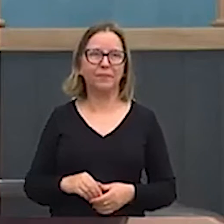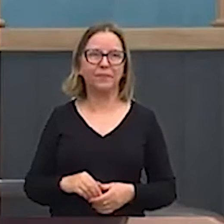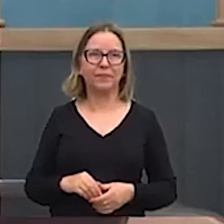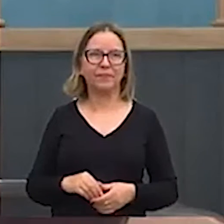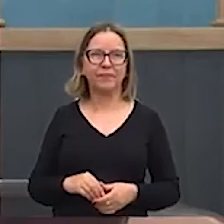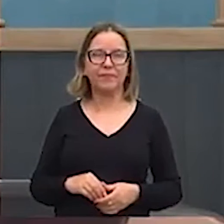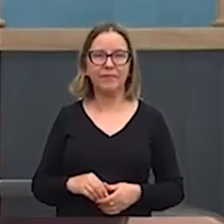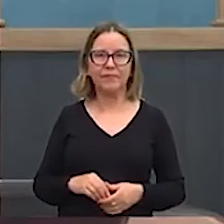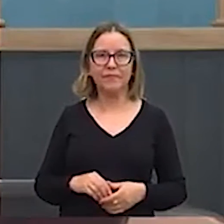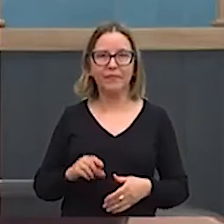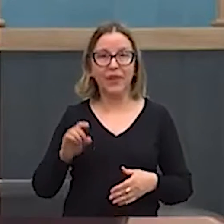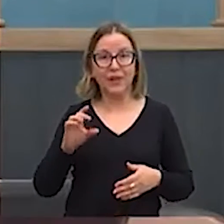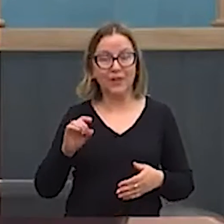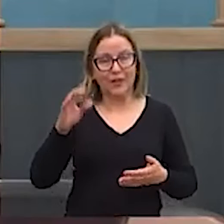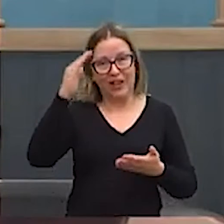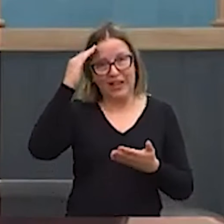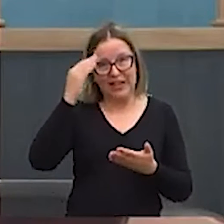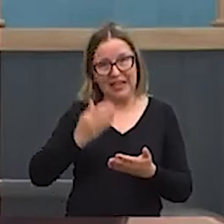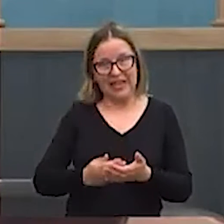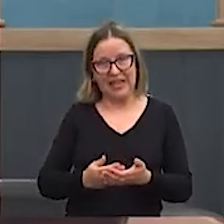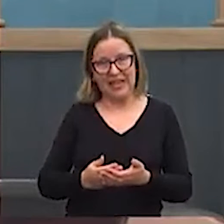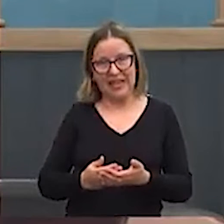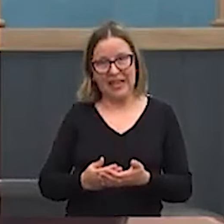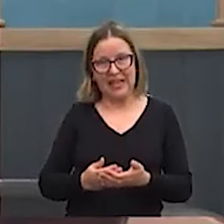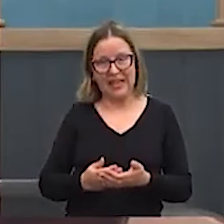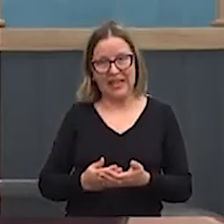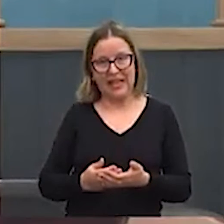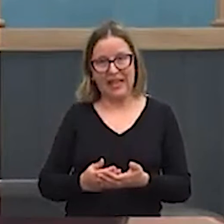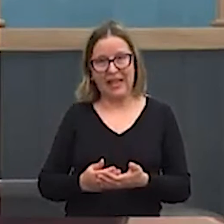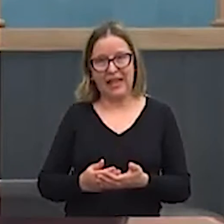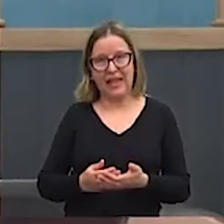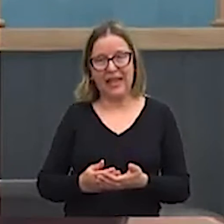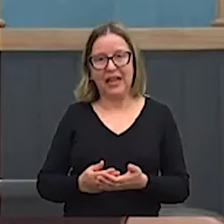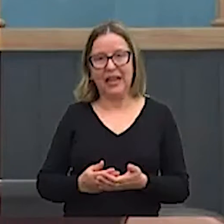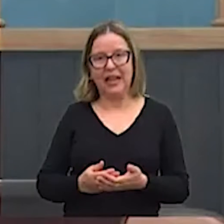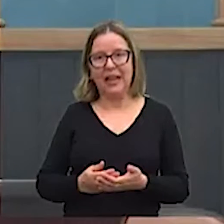Só crerá quem for convencido pelo Espírito Santo.